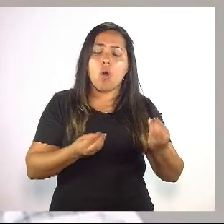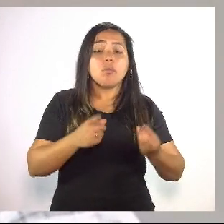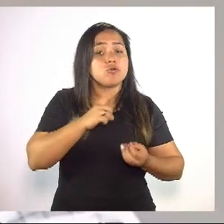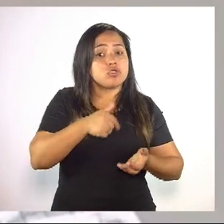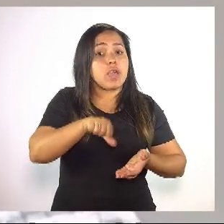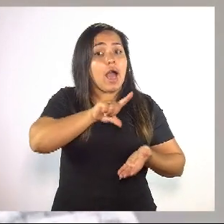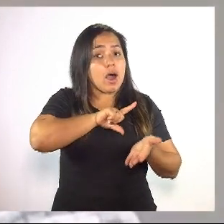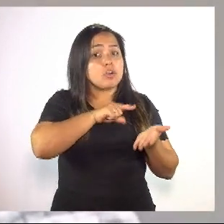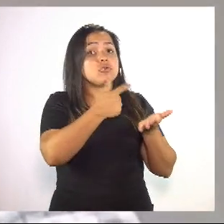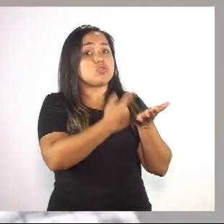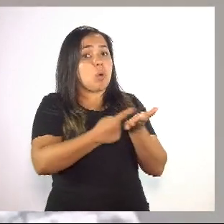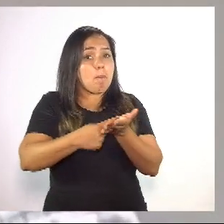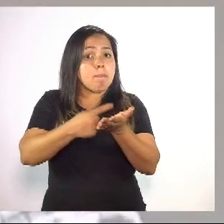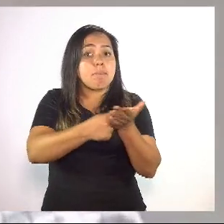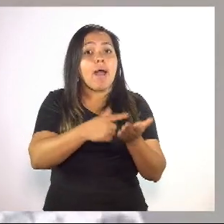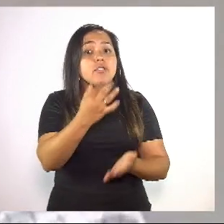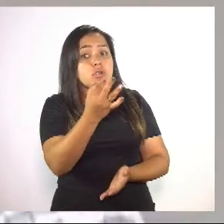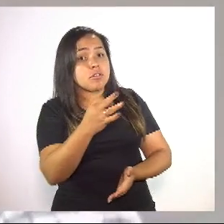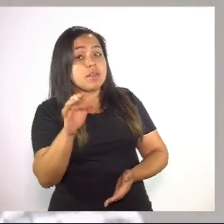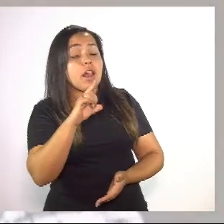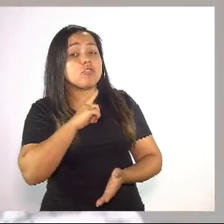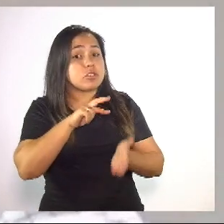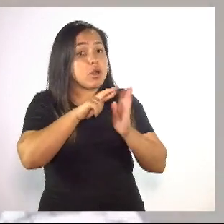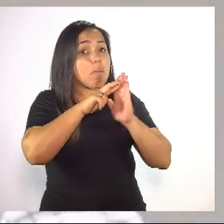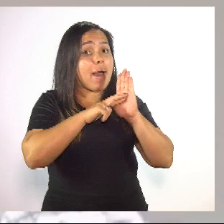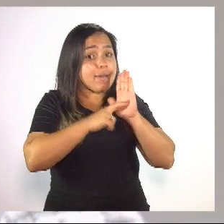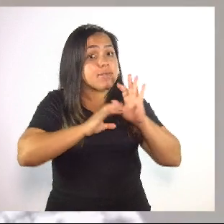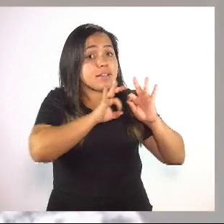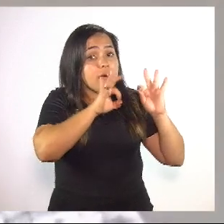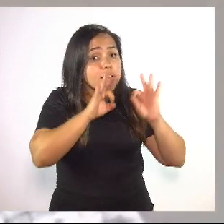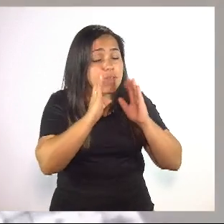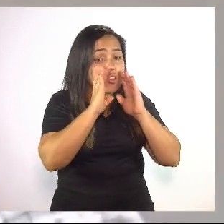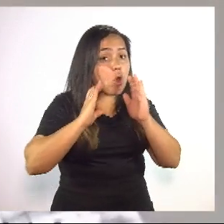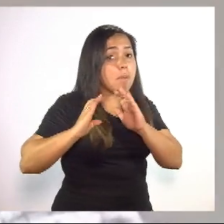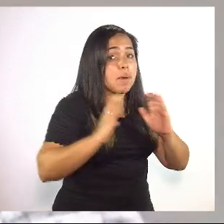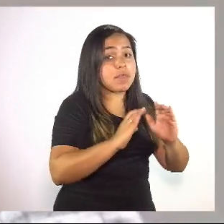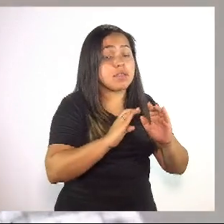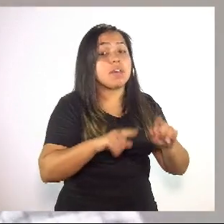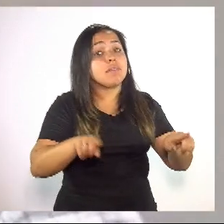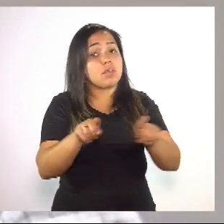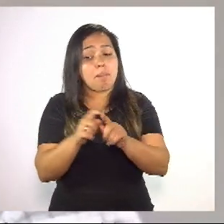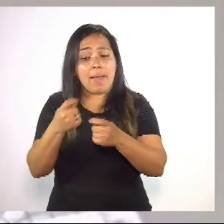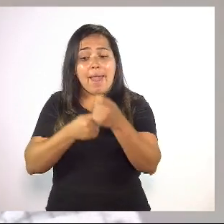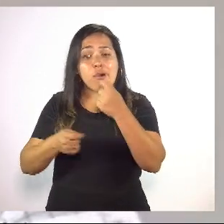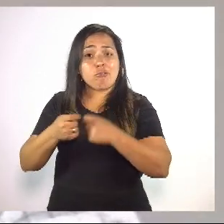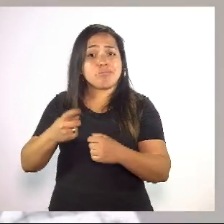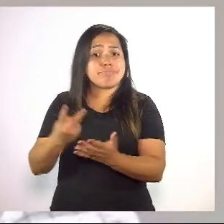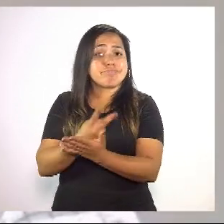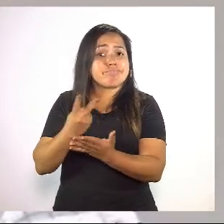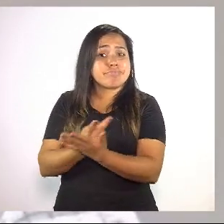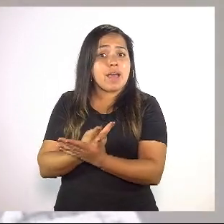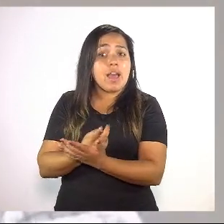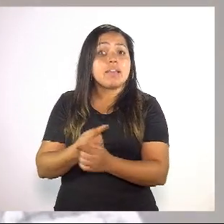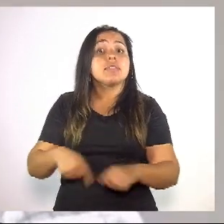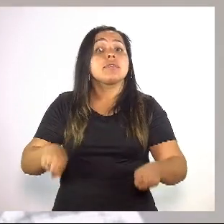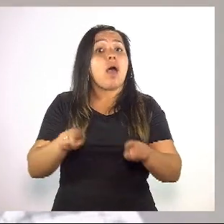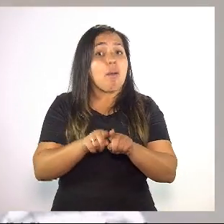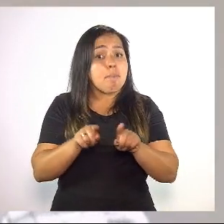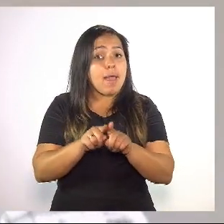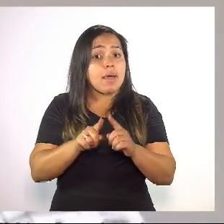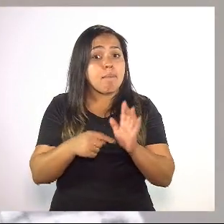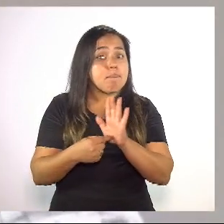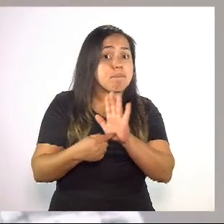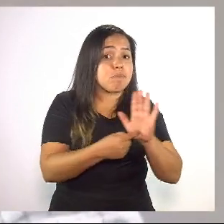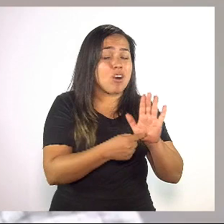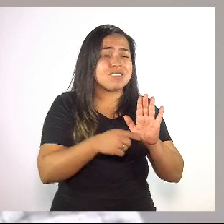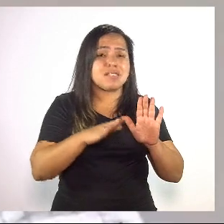seja pelos royalties serem receita originária e por conta da autonomia dos entes. Ademais, também aponta que